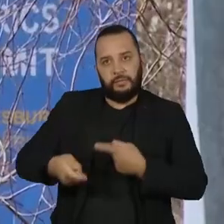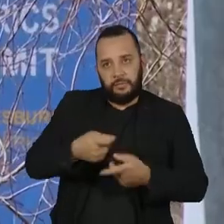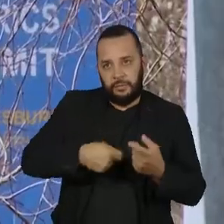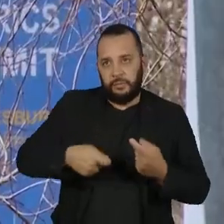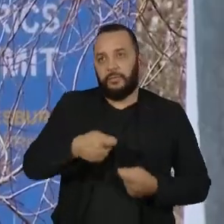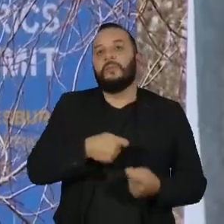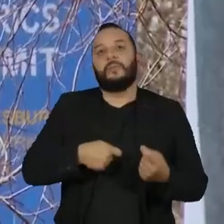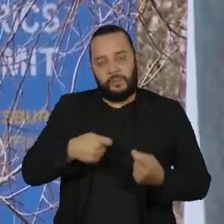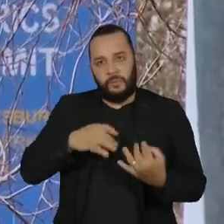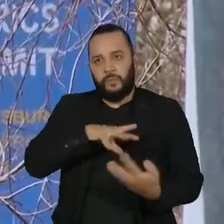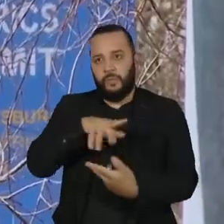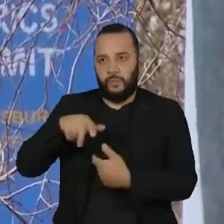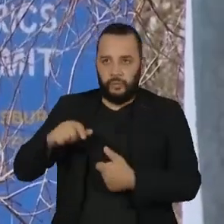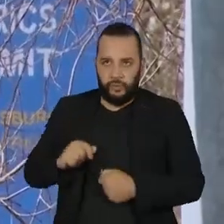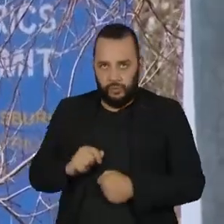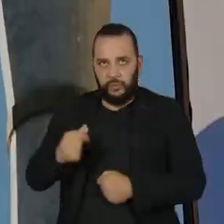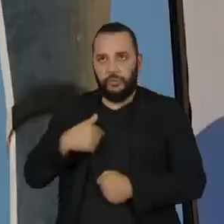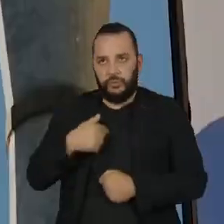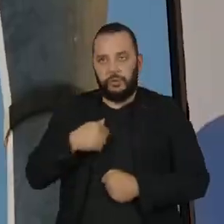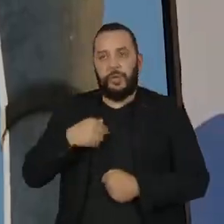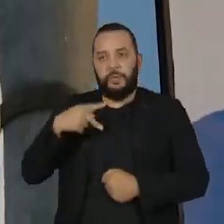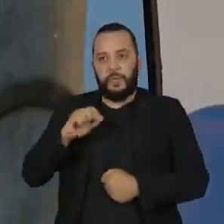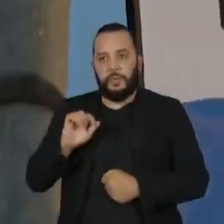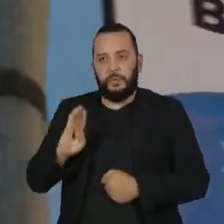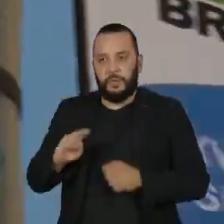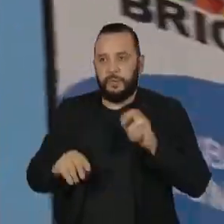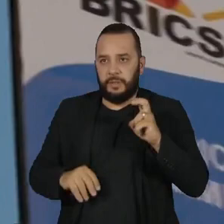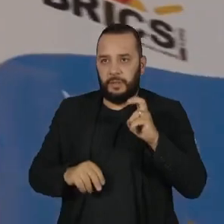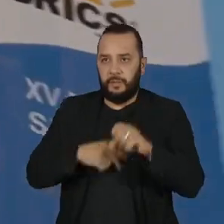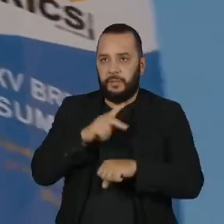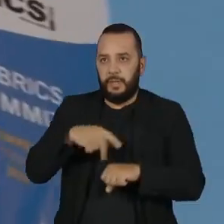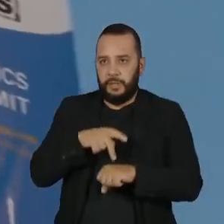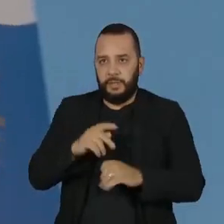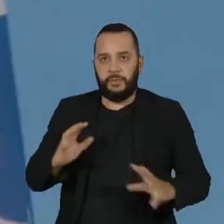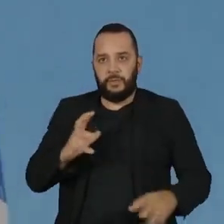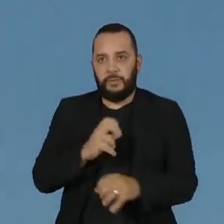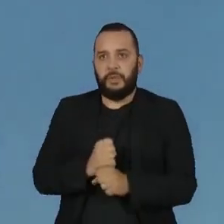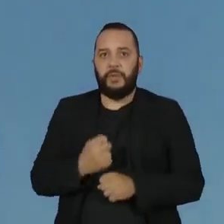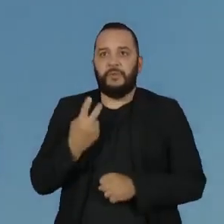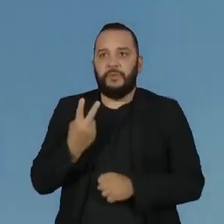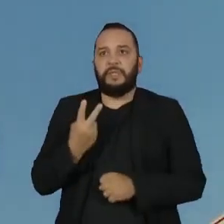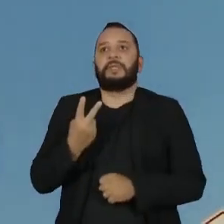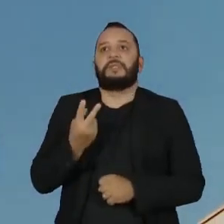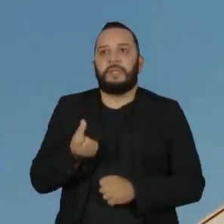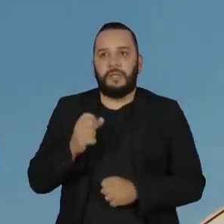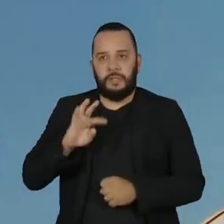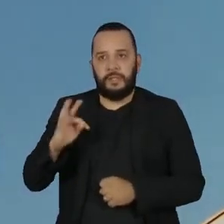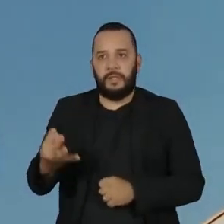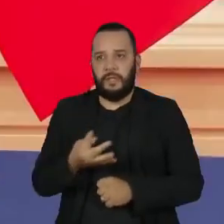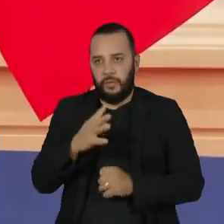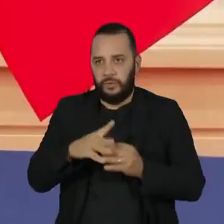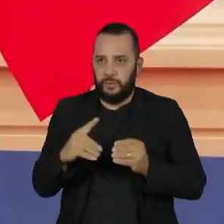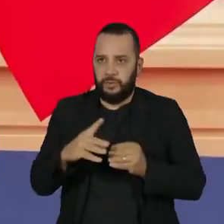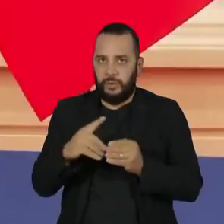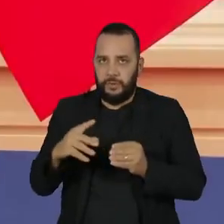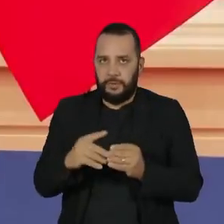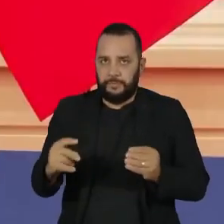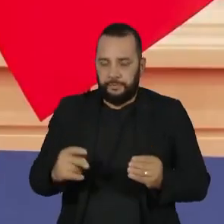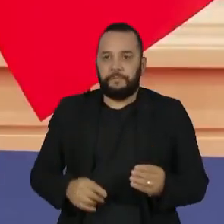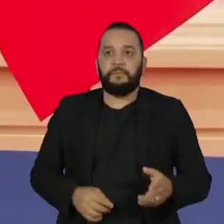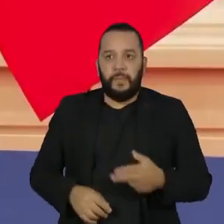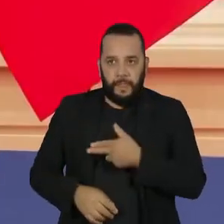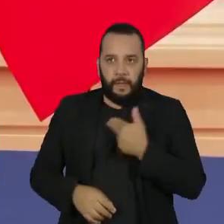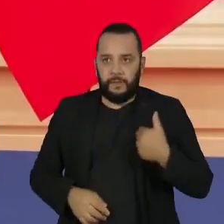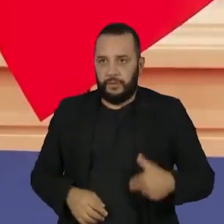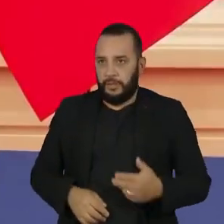juntos o produto interno bruto dos cinco países soma quase 26 trilhões de dólares o